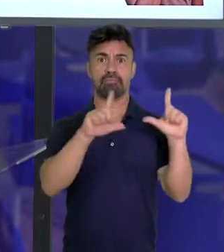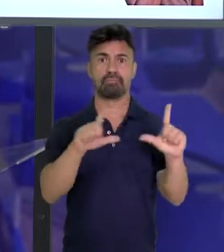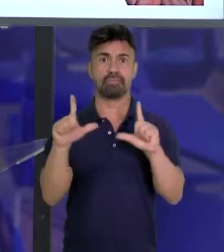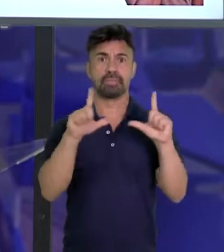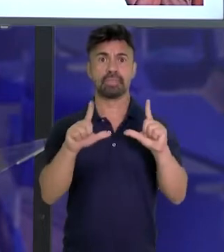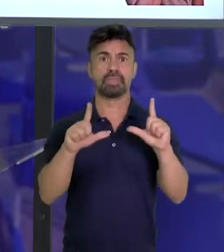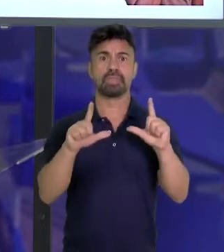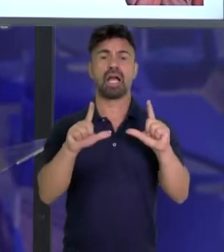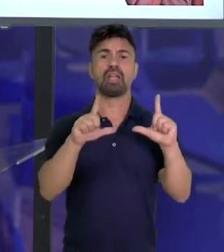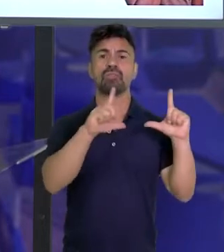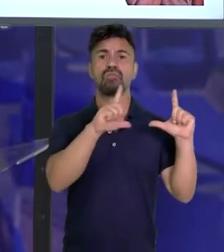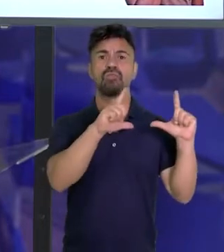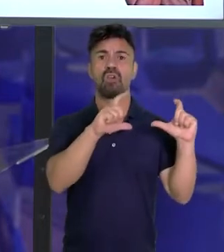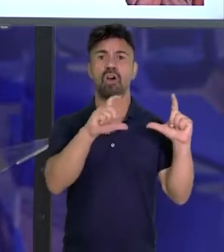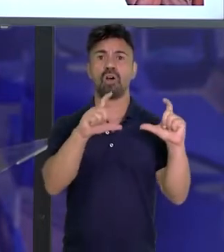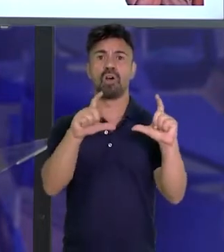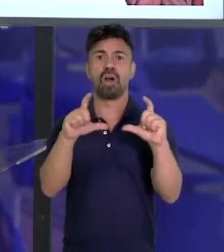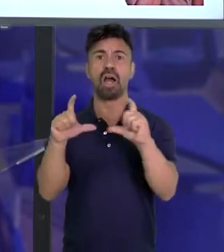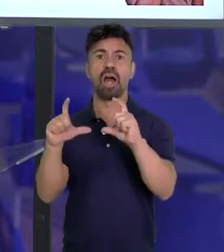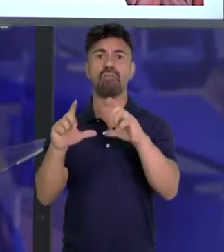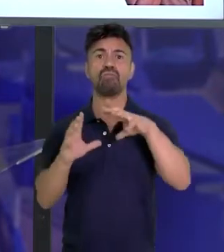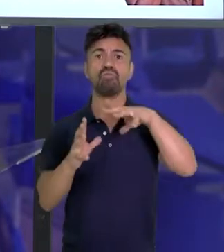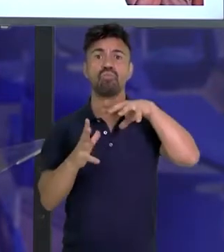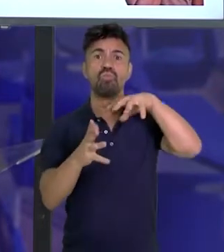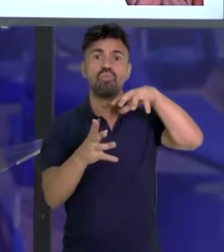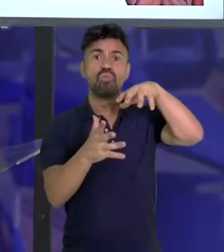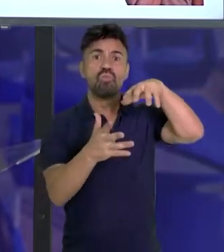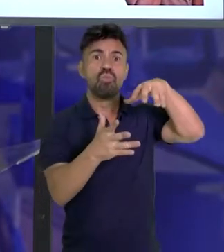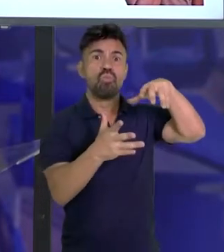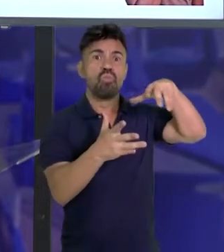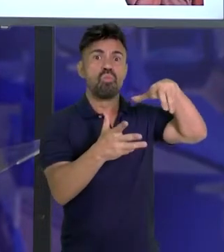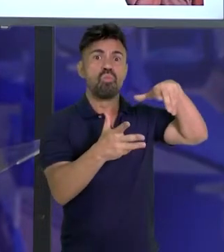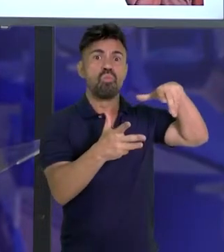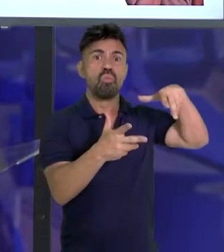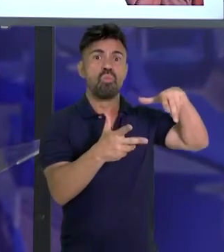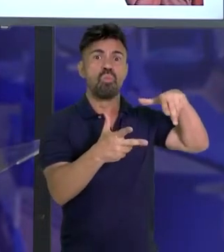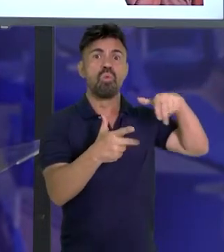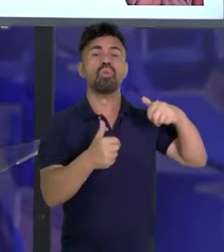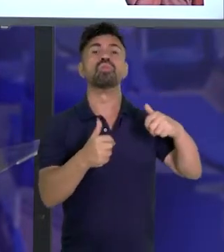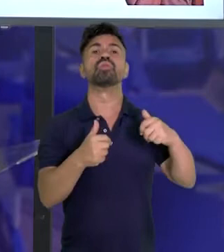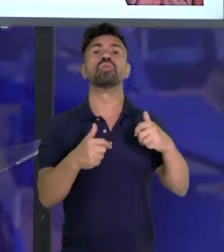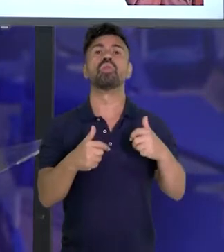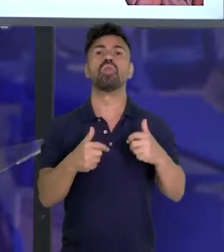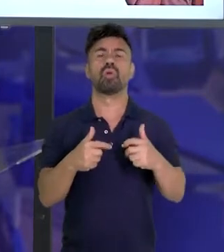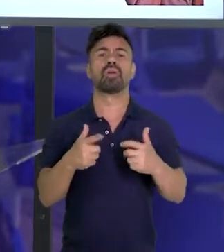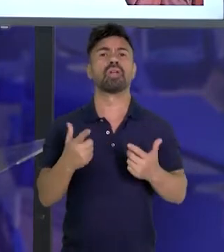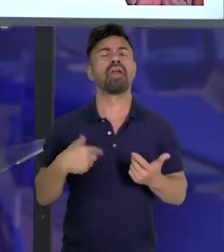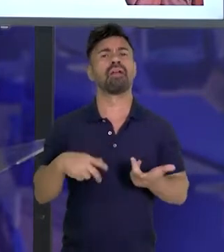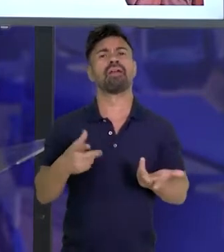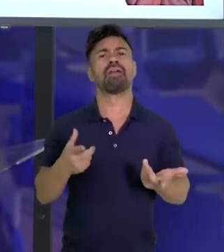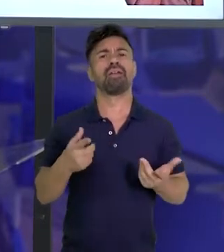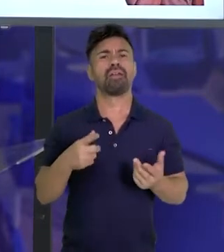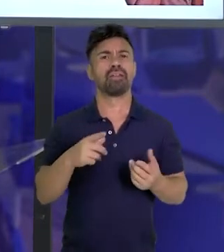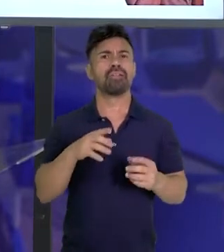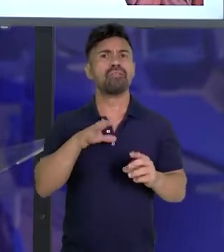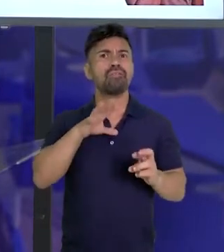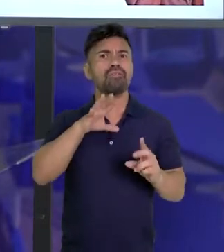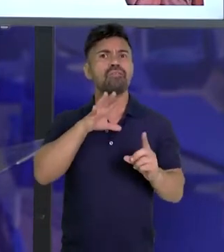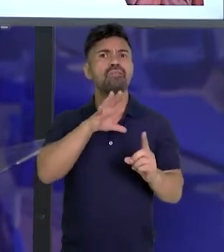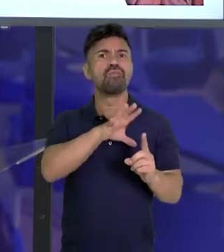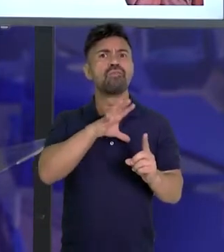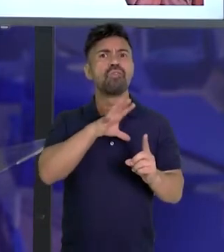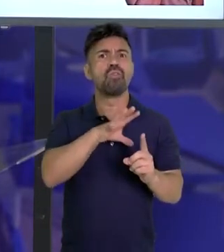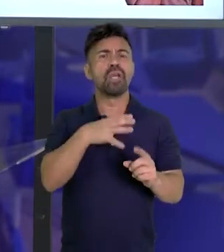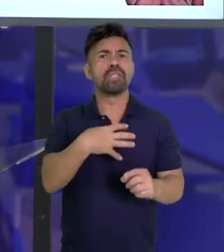de fotografias que rodaram o mundo e que foram consideradas icônicas e muito influentes